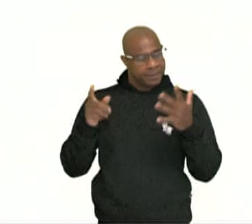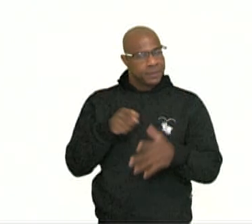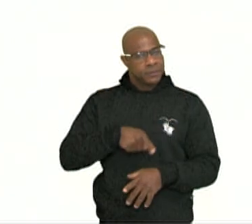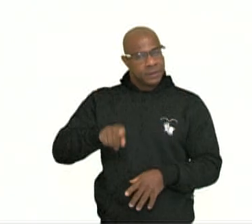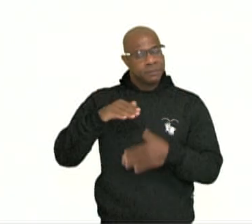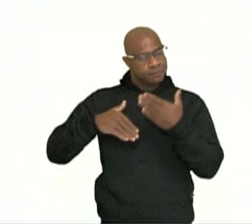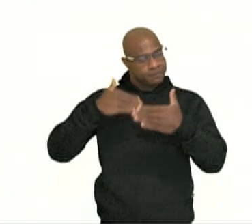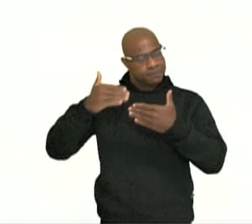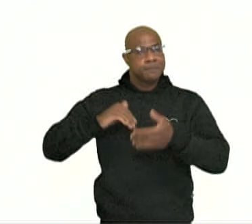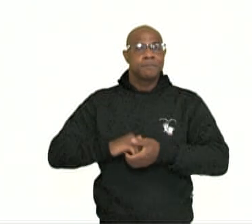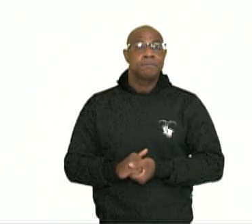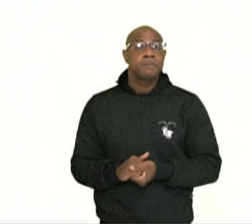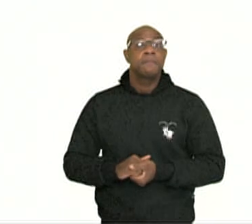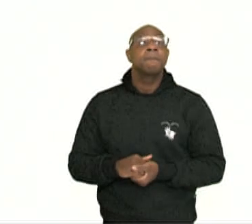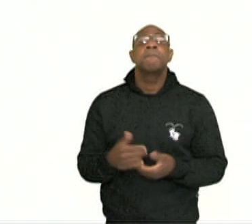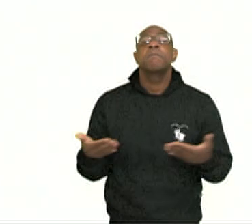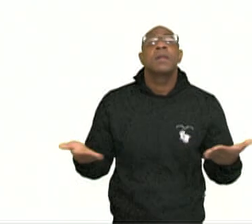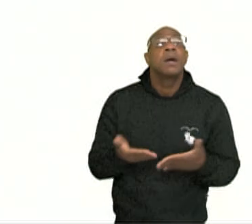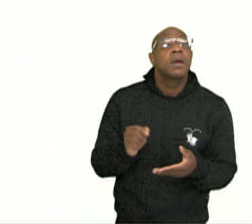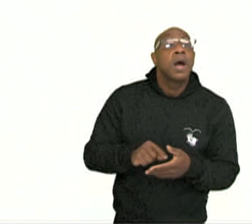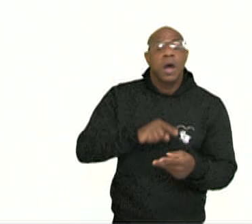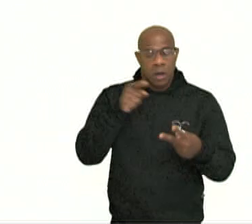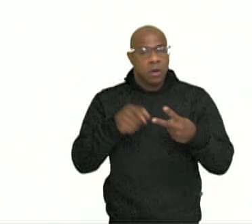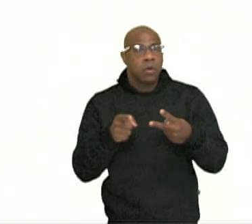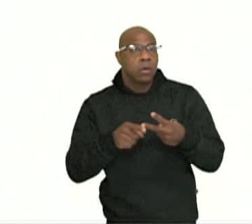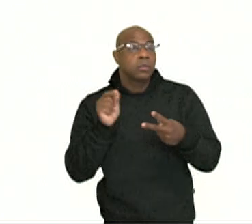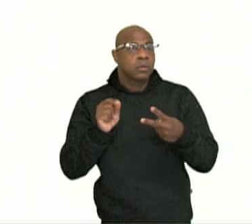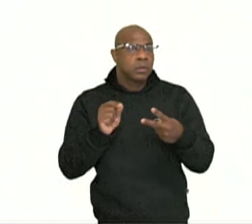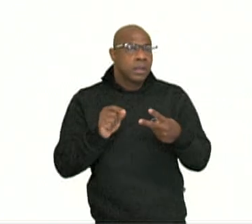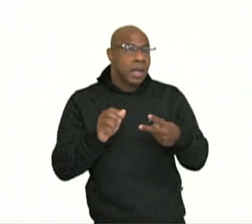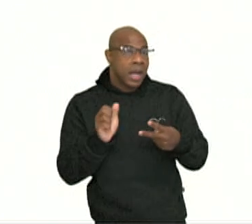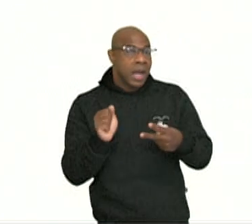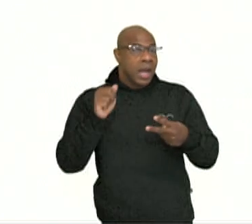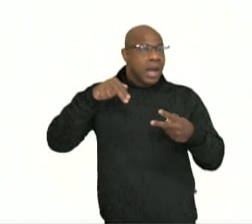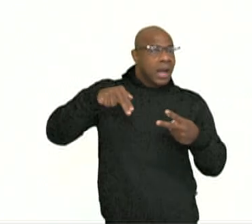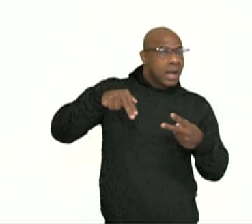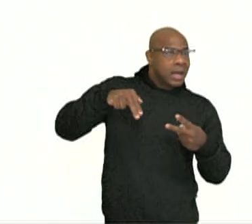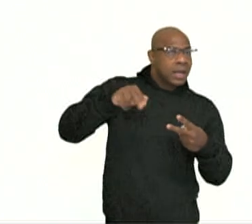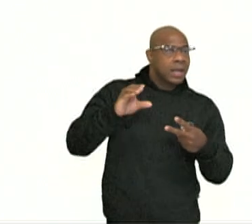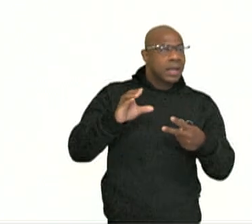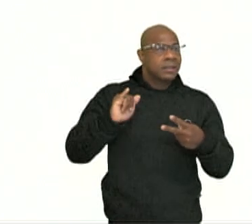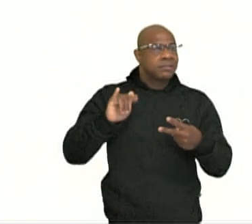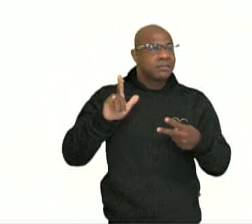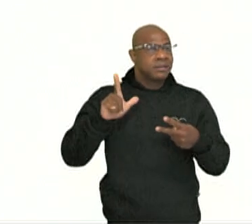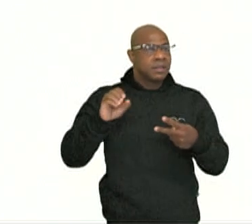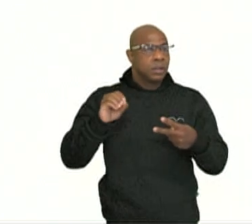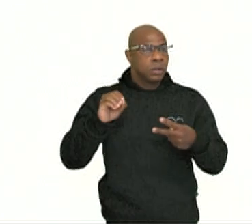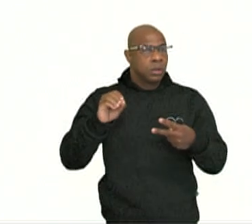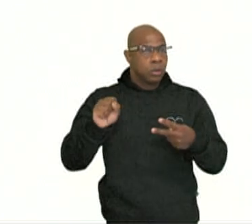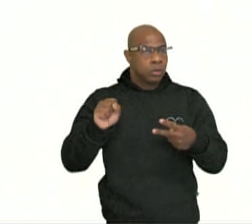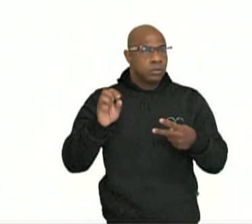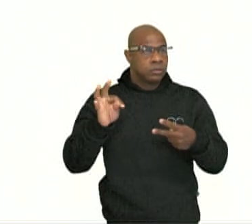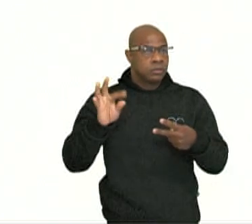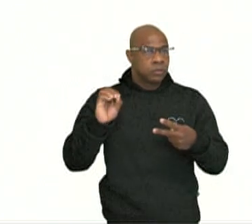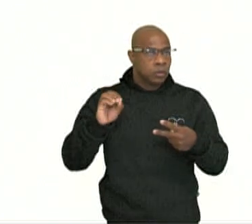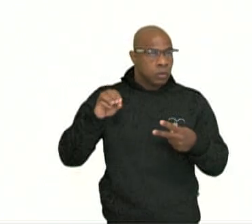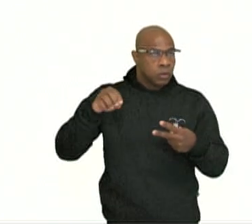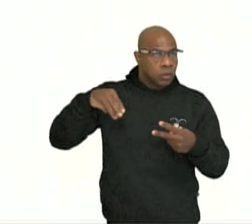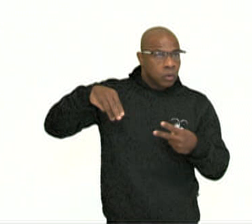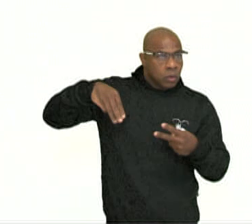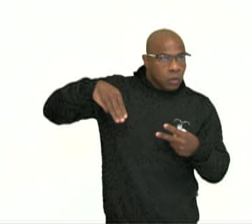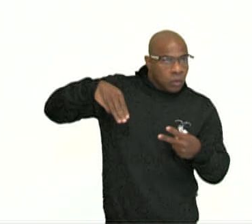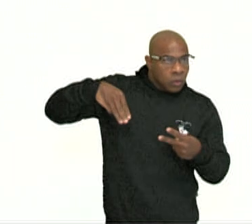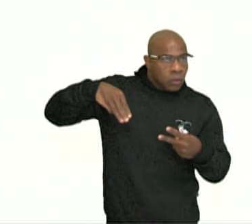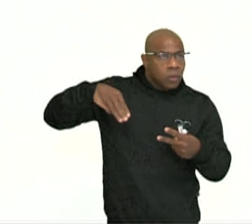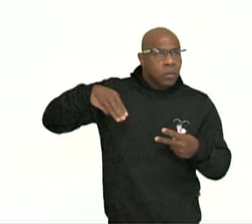pelo teu desempenho. Agora nós vamos falar de uma outra doença. Falamos da ascaridíase, provocada ali pelo Ascaris lumbricoide. Agora nós vamos